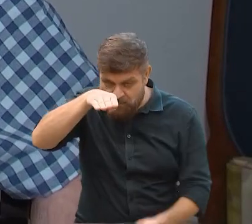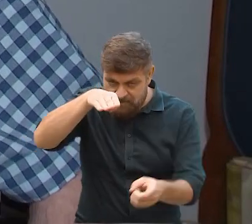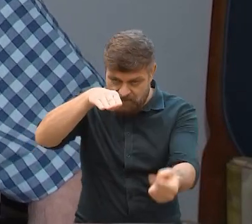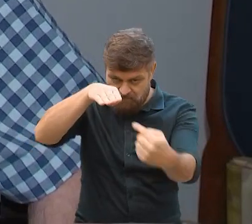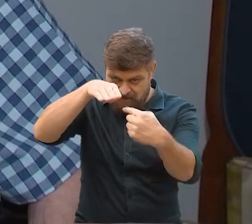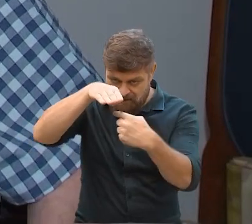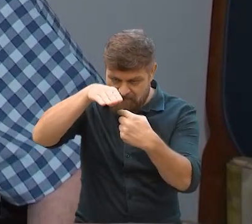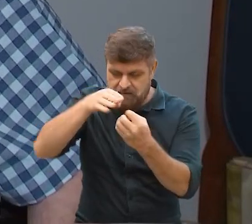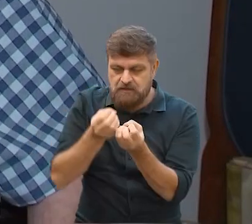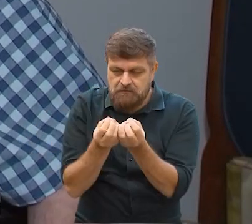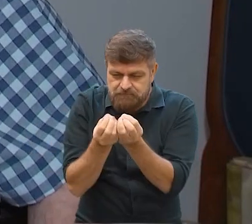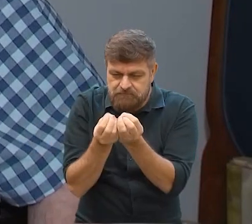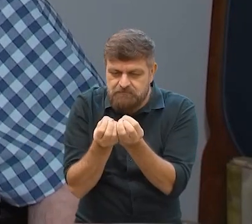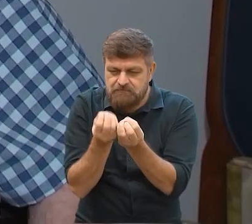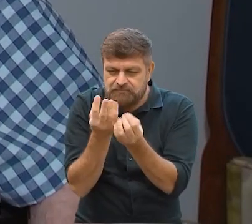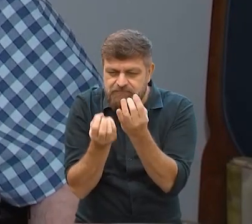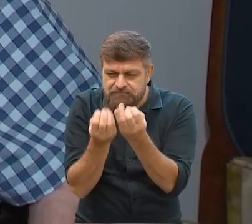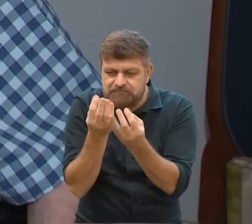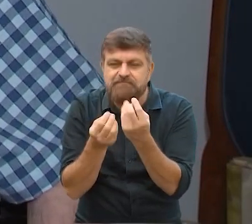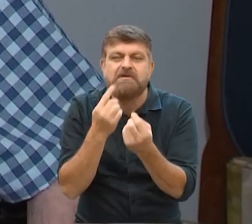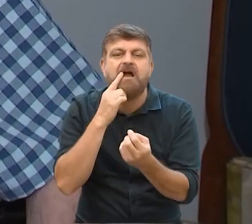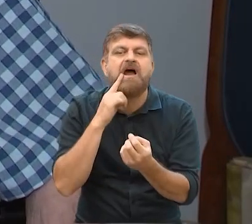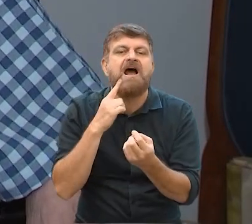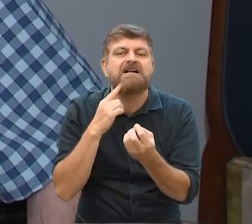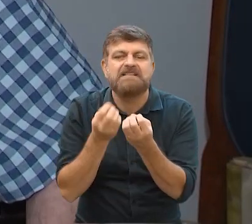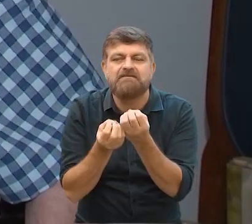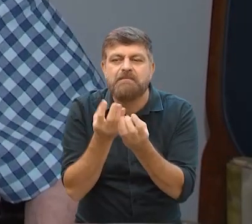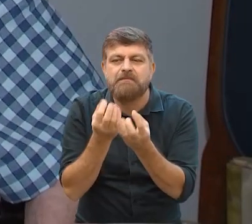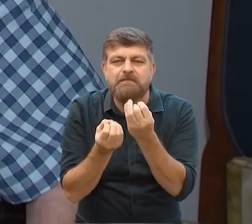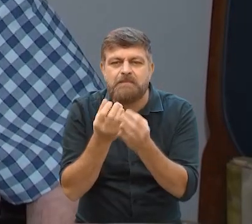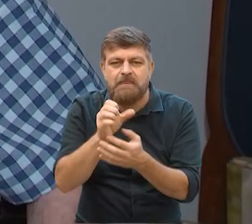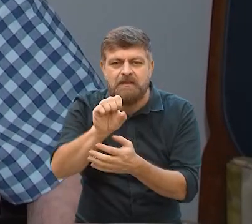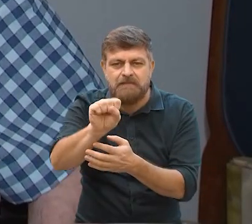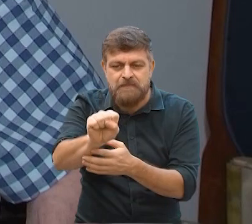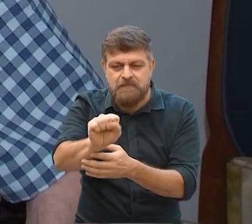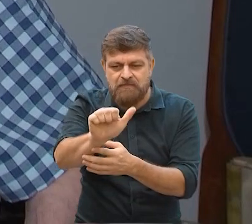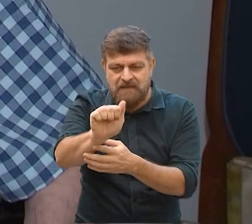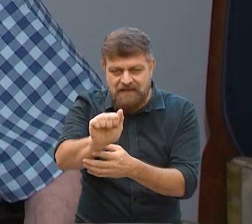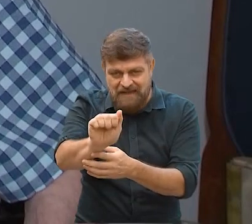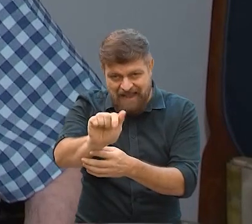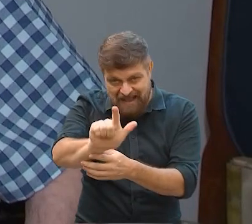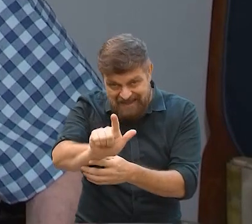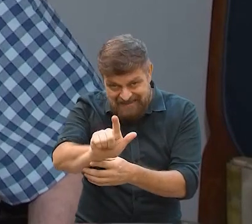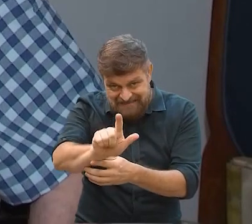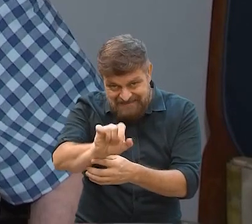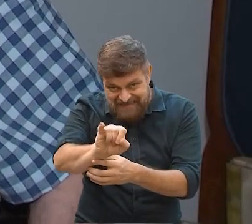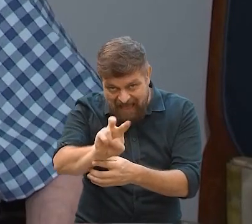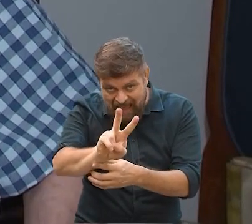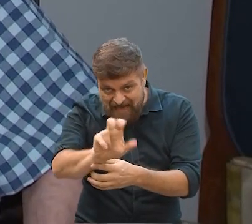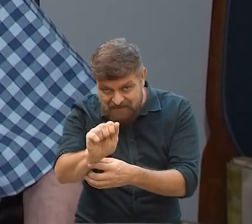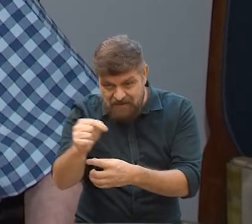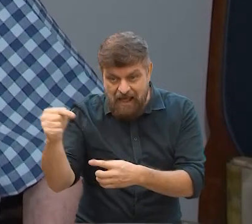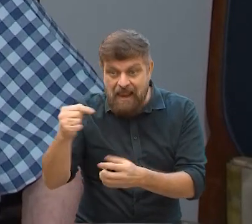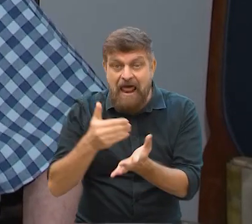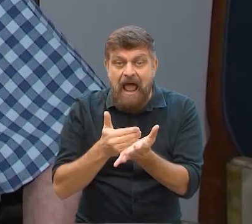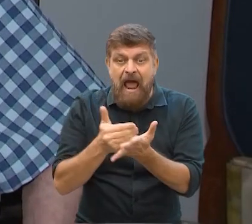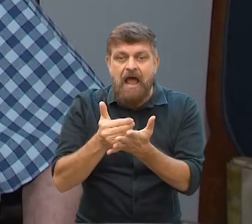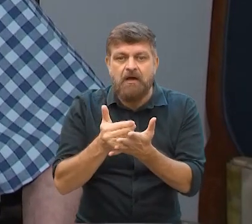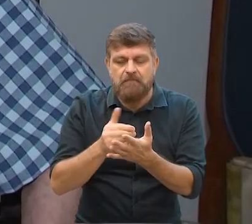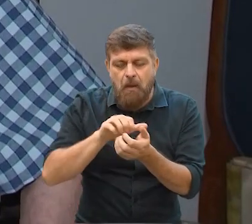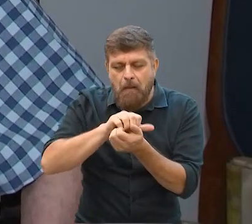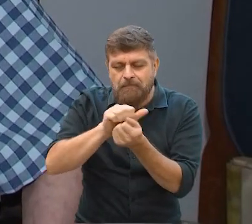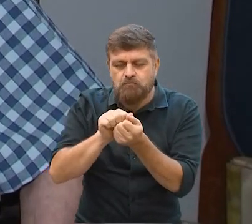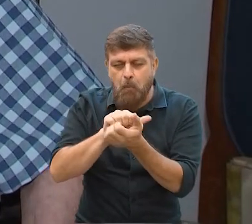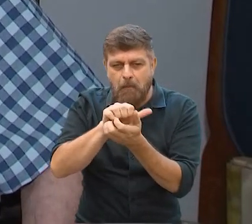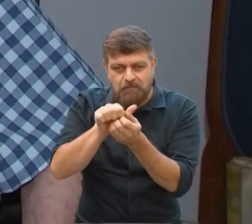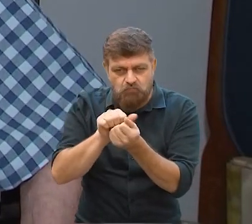mais saliva. Essas glândulas compõem então o trio com as outras duas que produzem a saliva. Na saliva já começa a